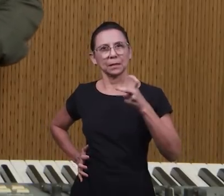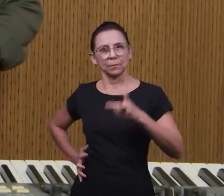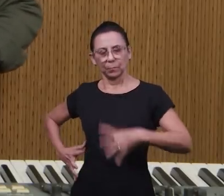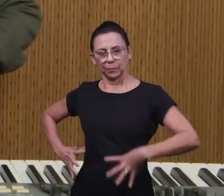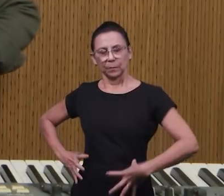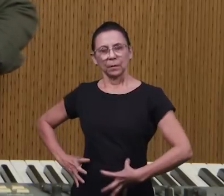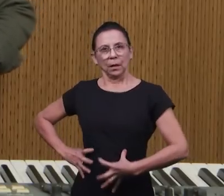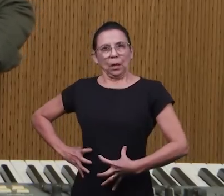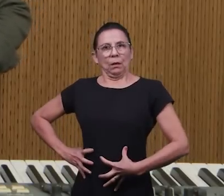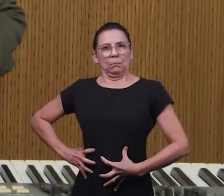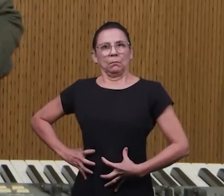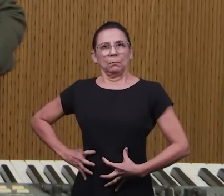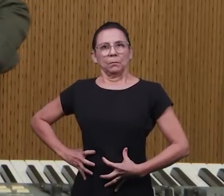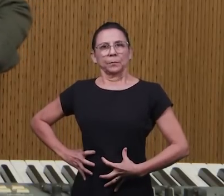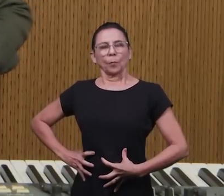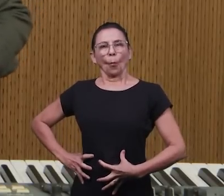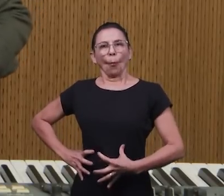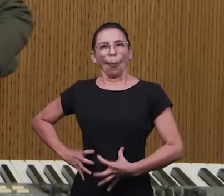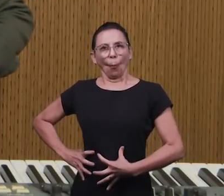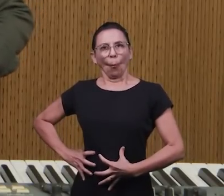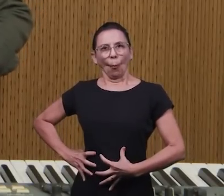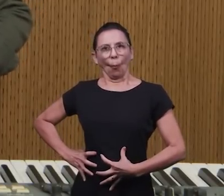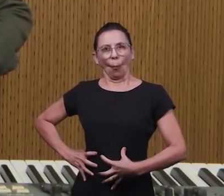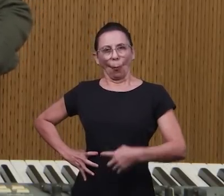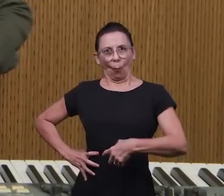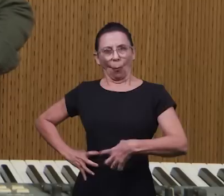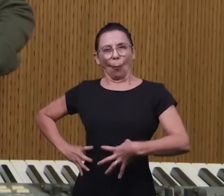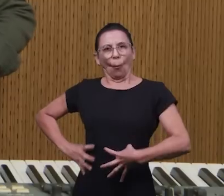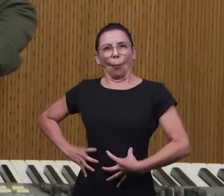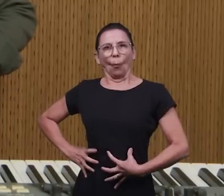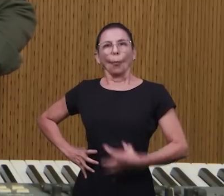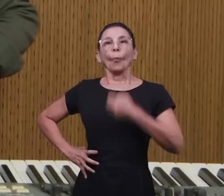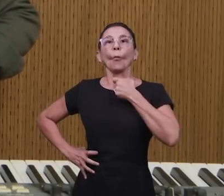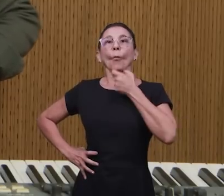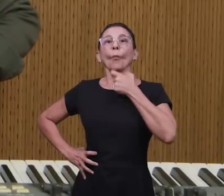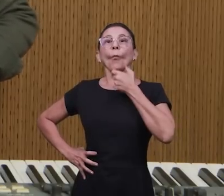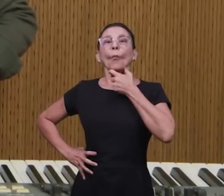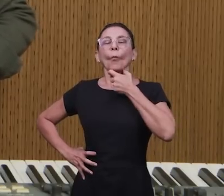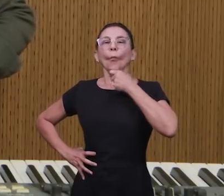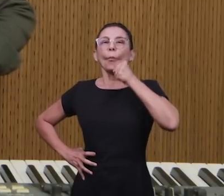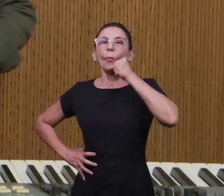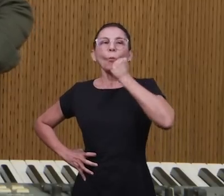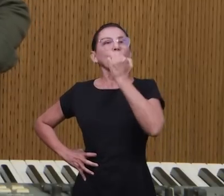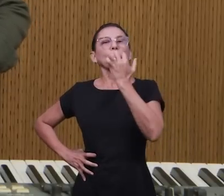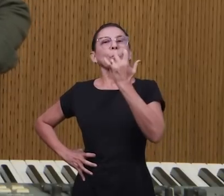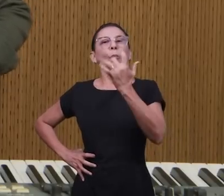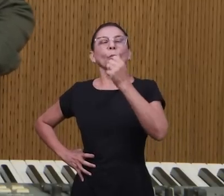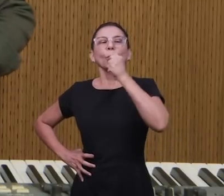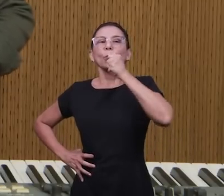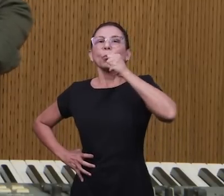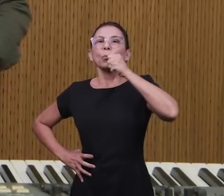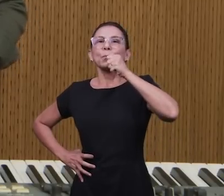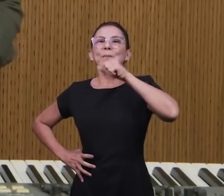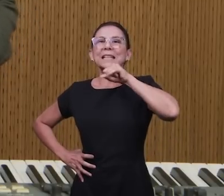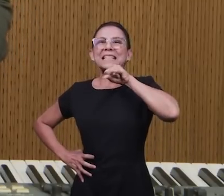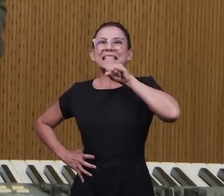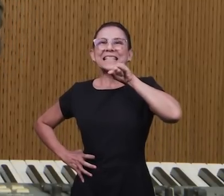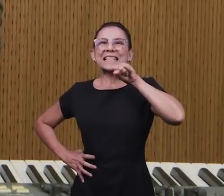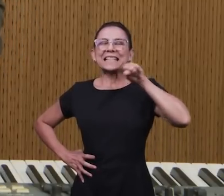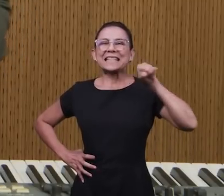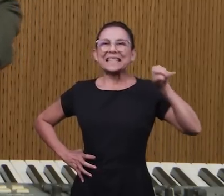sustentação, enquanto eu estou emitindo voz, emitindo som da minha voz, ela é necessária. É